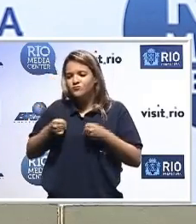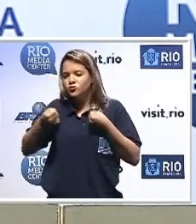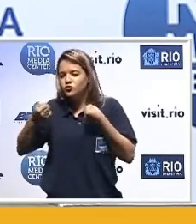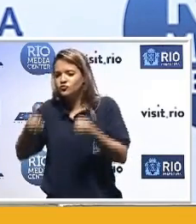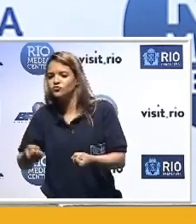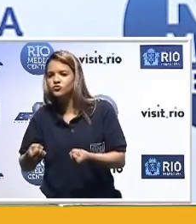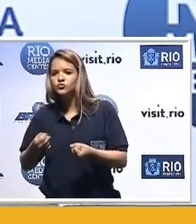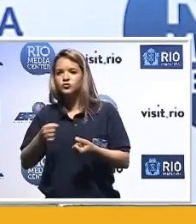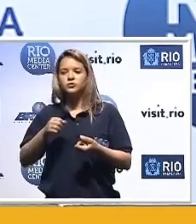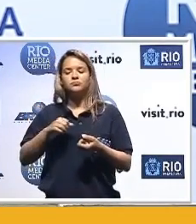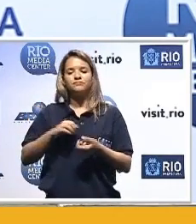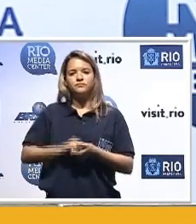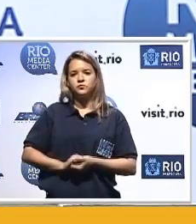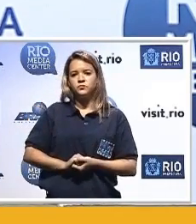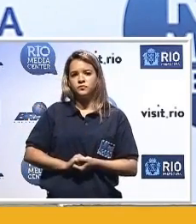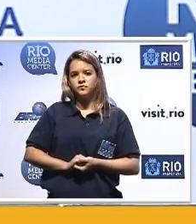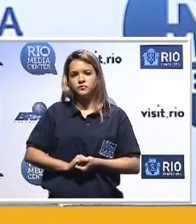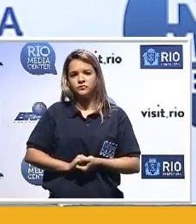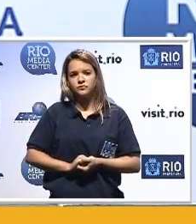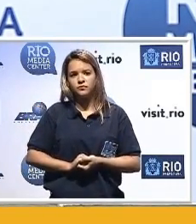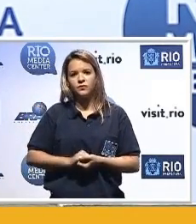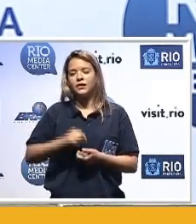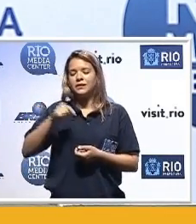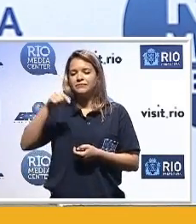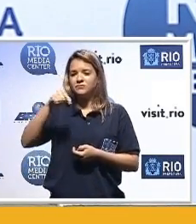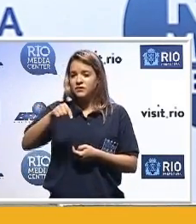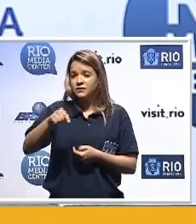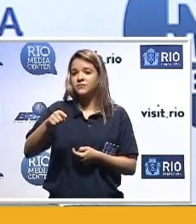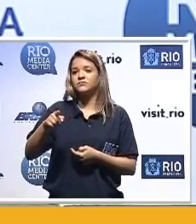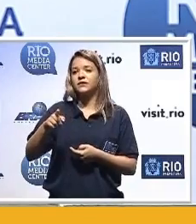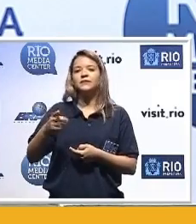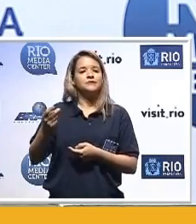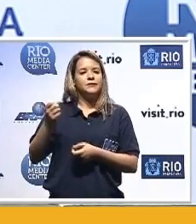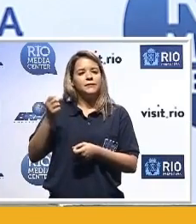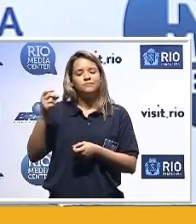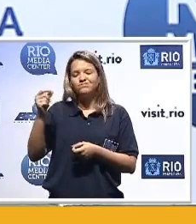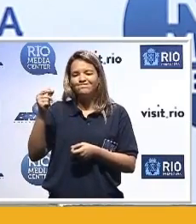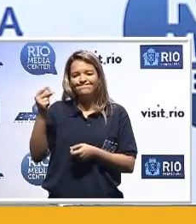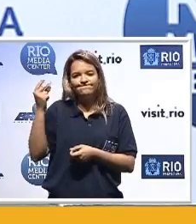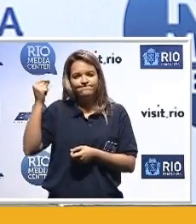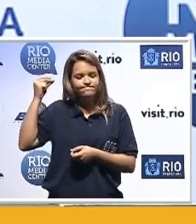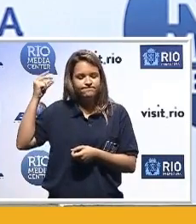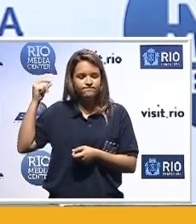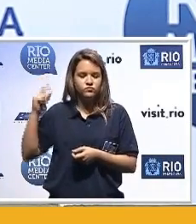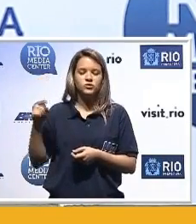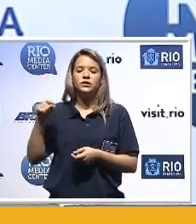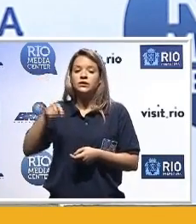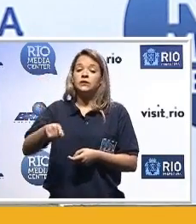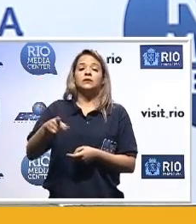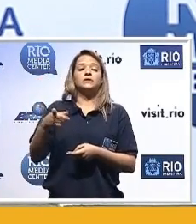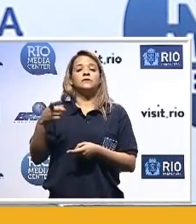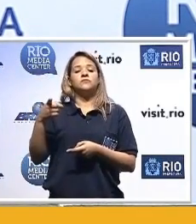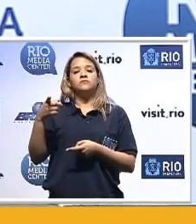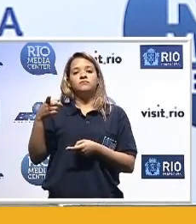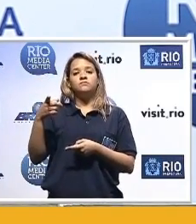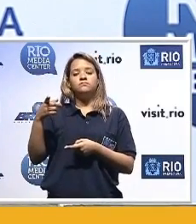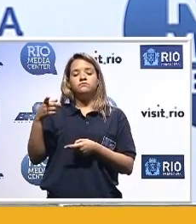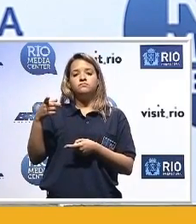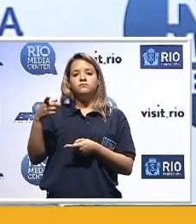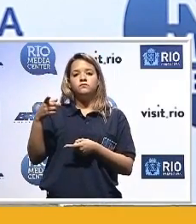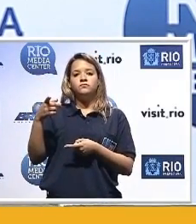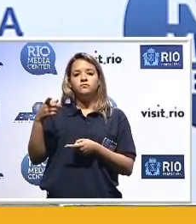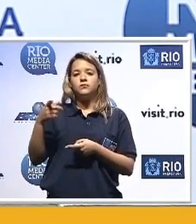Lumer está há mais tempo na área do que eu e a Isabel também. E uma das coisas que a gente mais